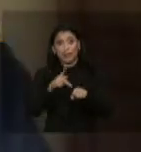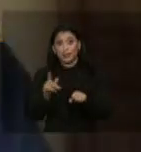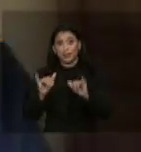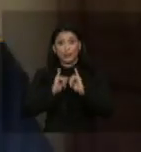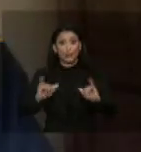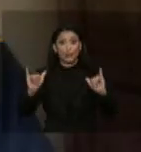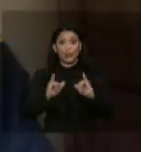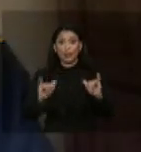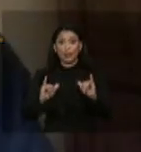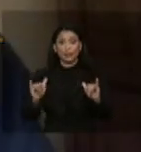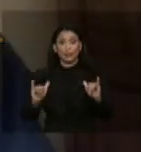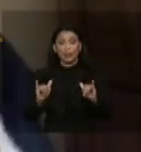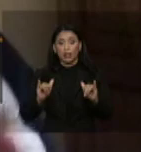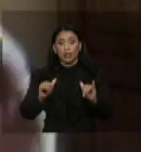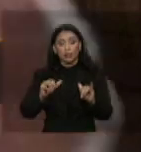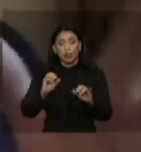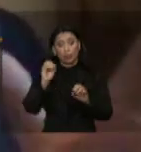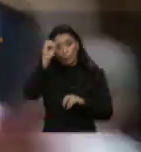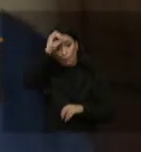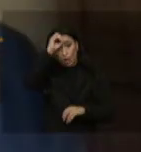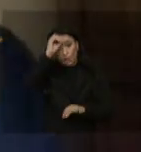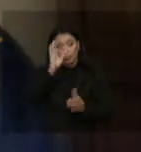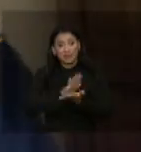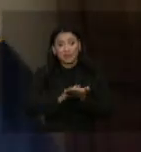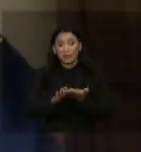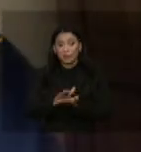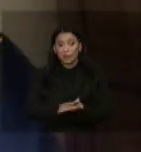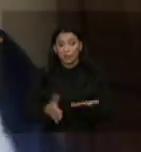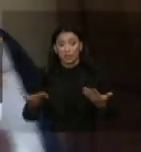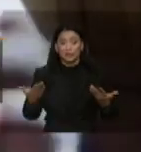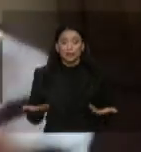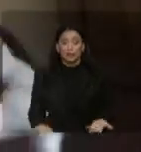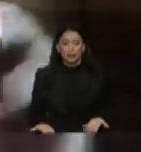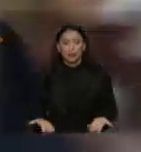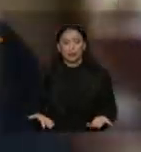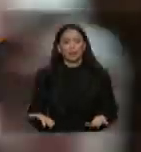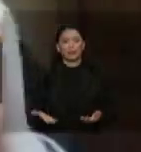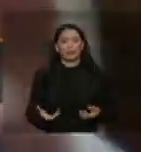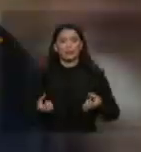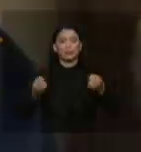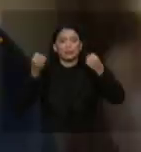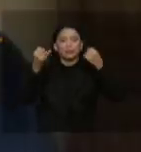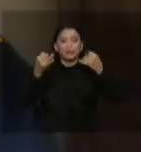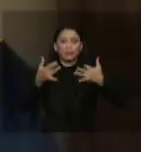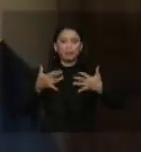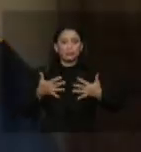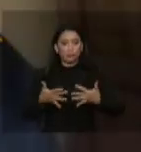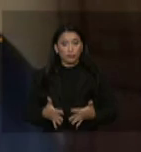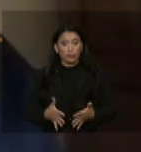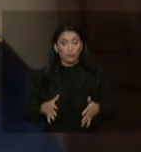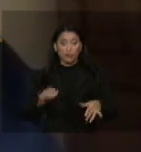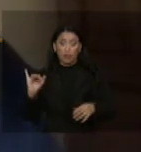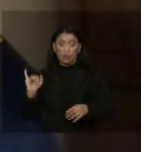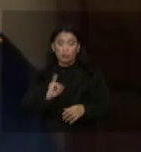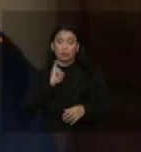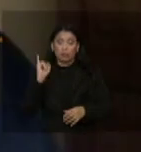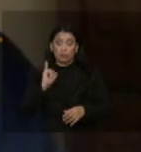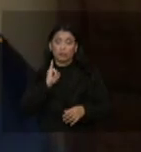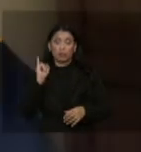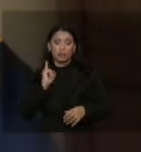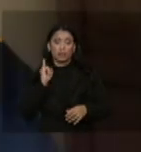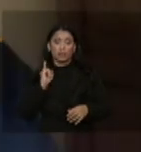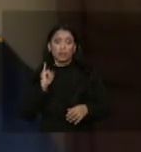informações que transitam na internet dito isto é para realçar a delicadeza dessa questão no